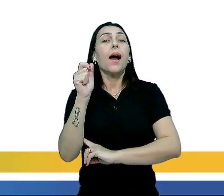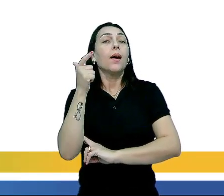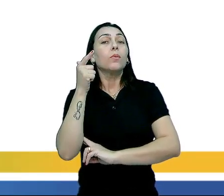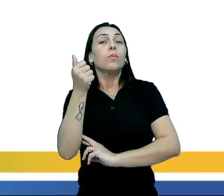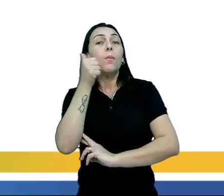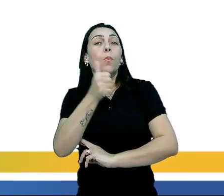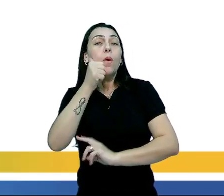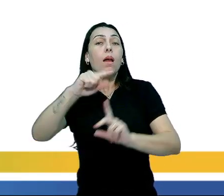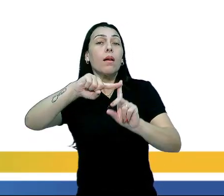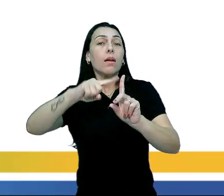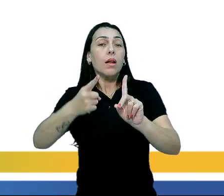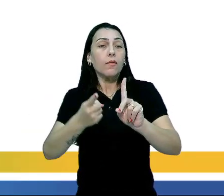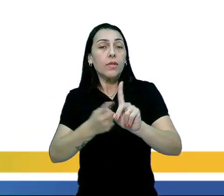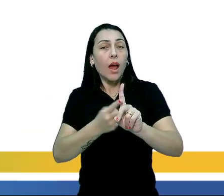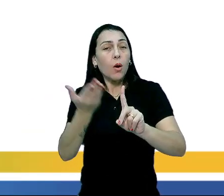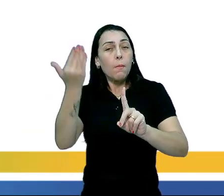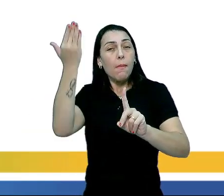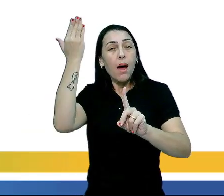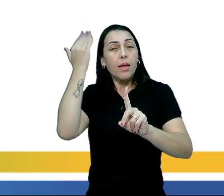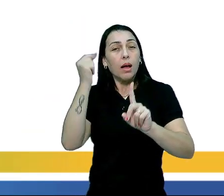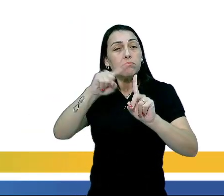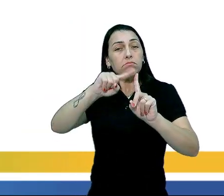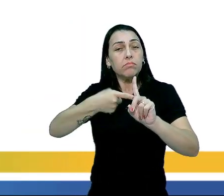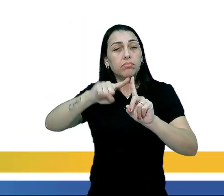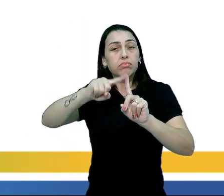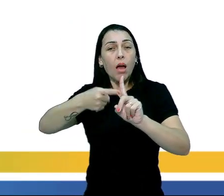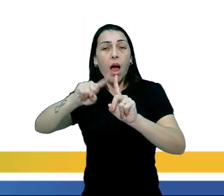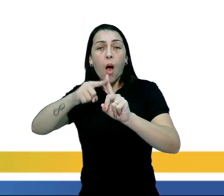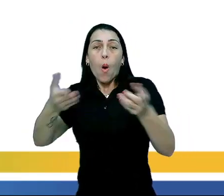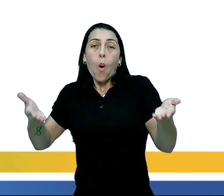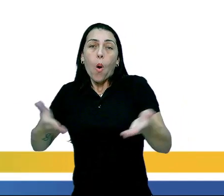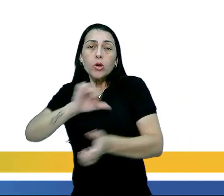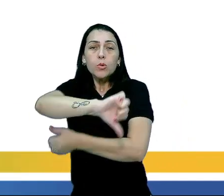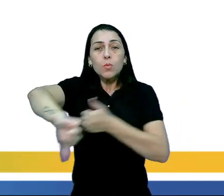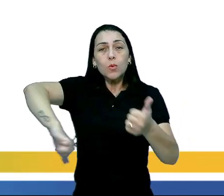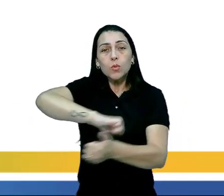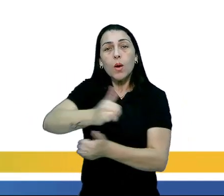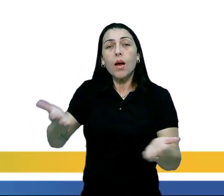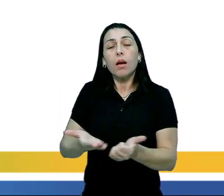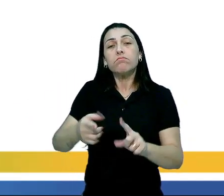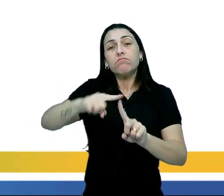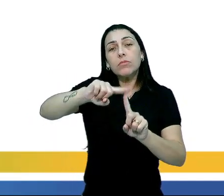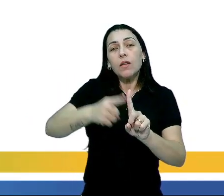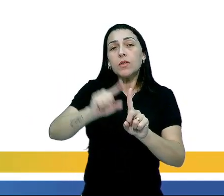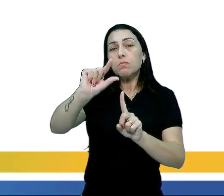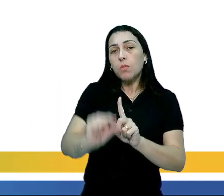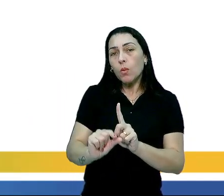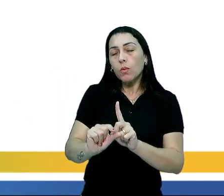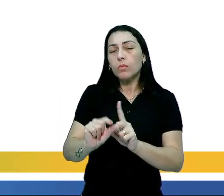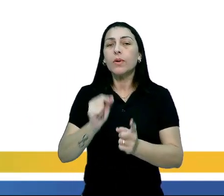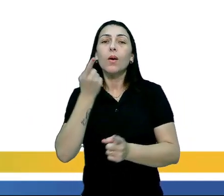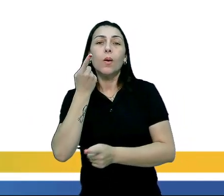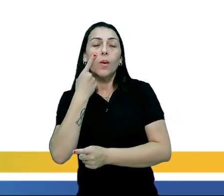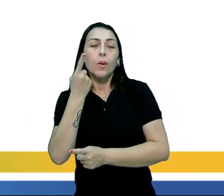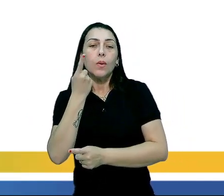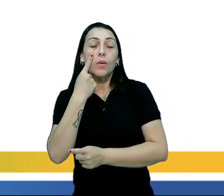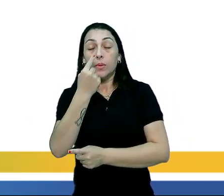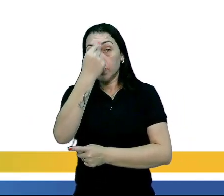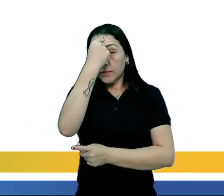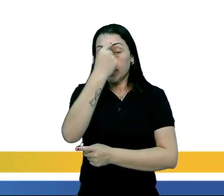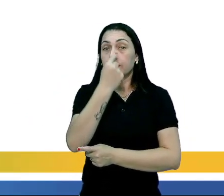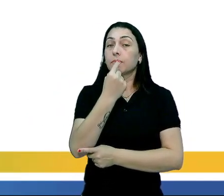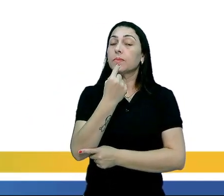Brasil, conforme o gráfico que a gente viu aí em slides anteriores. Olha que interessante. A